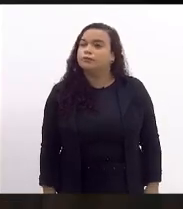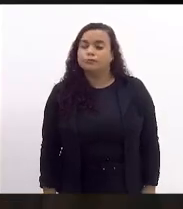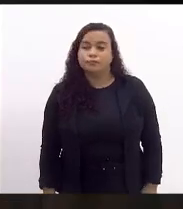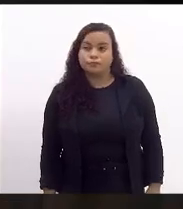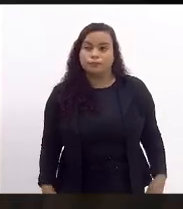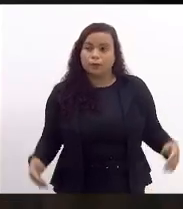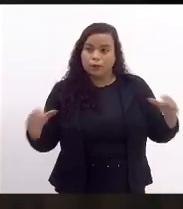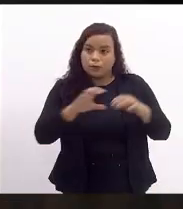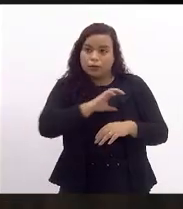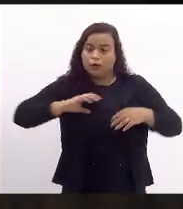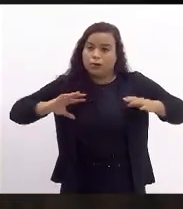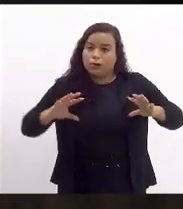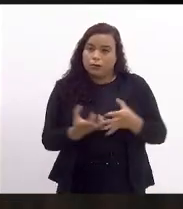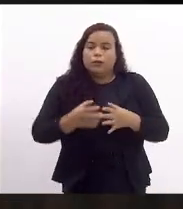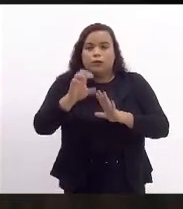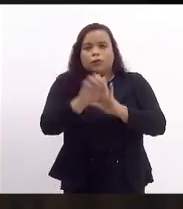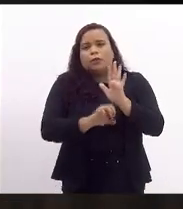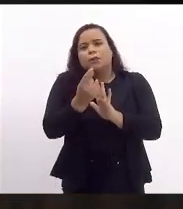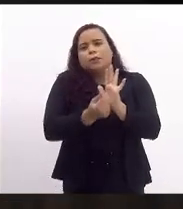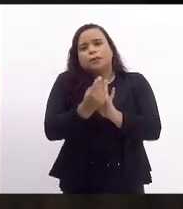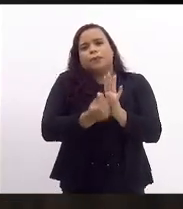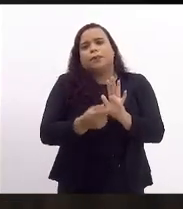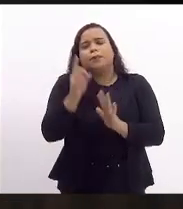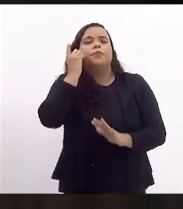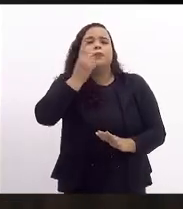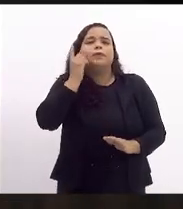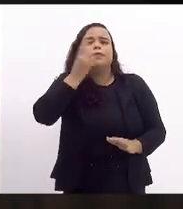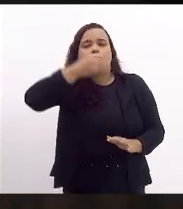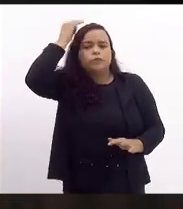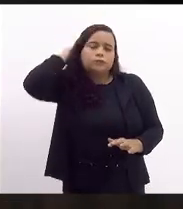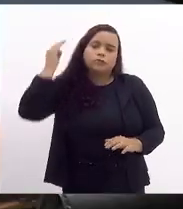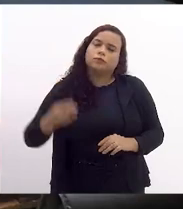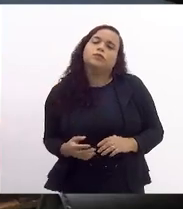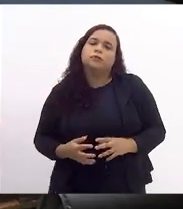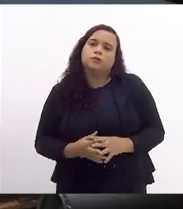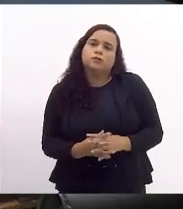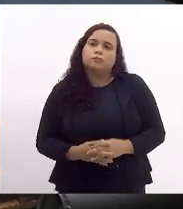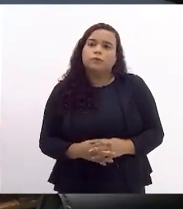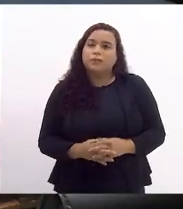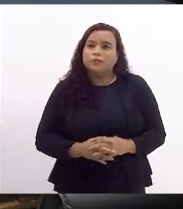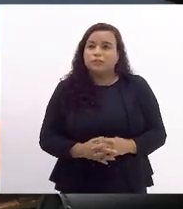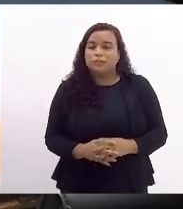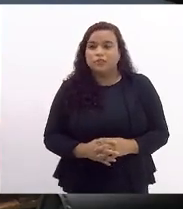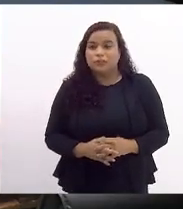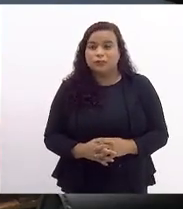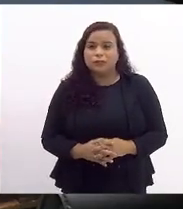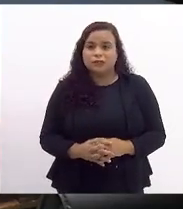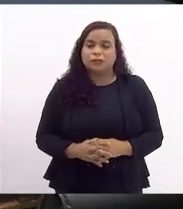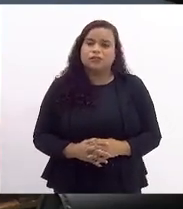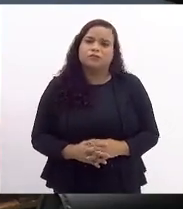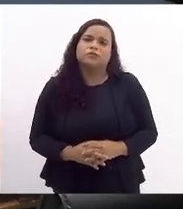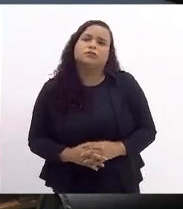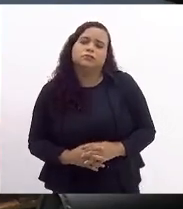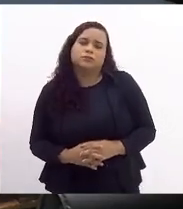e pela comissão de orçamento Deputado Márcio Pacheco é